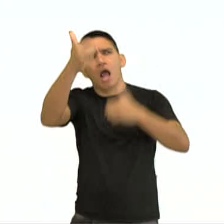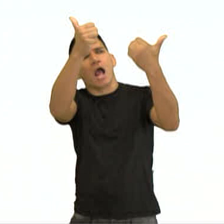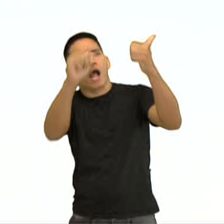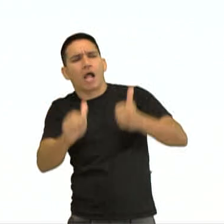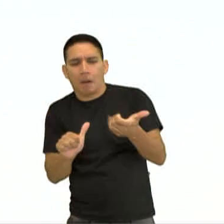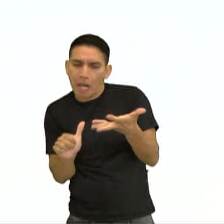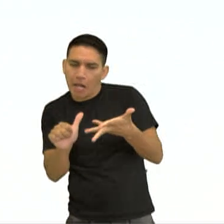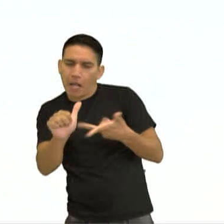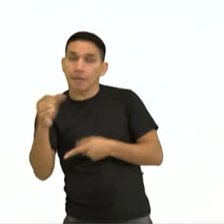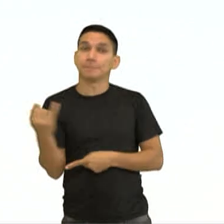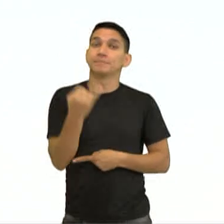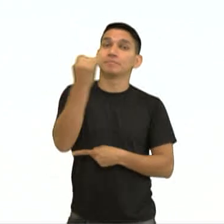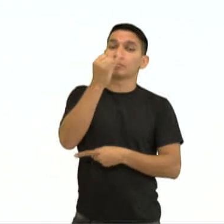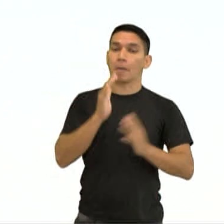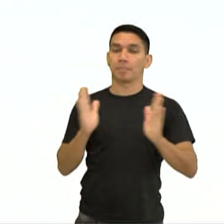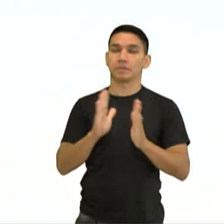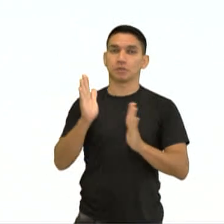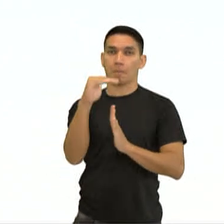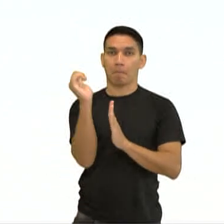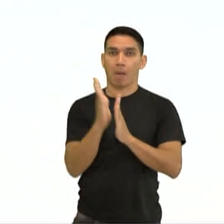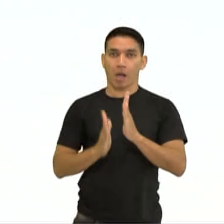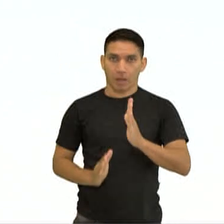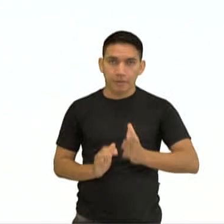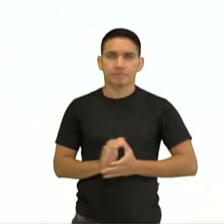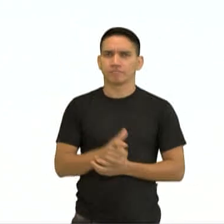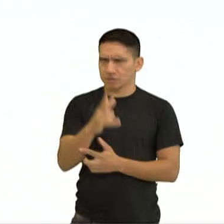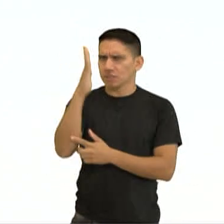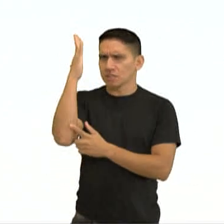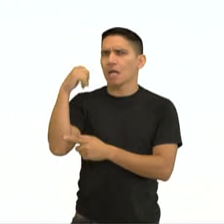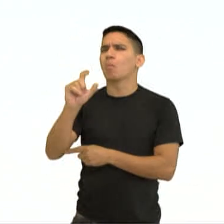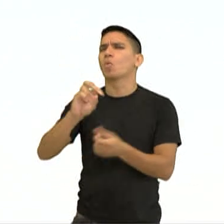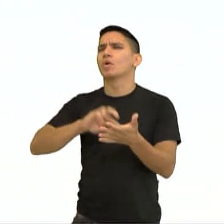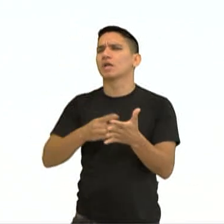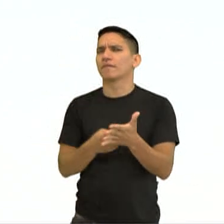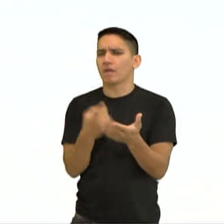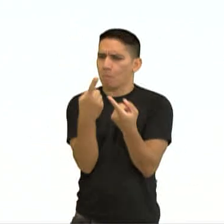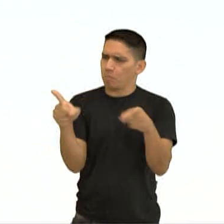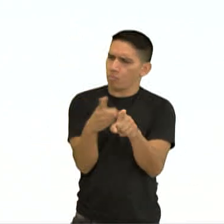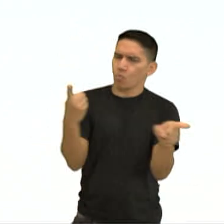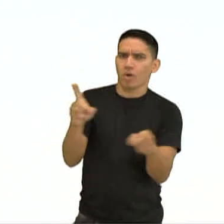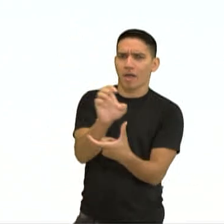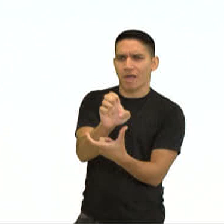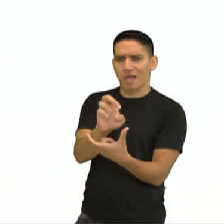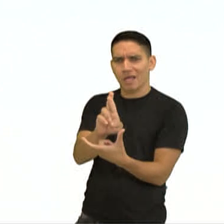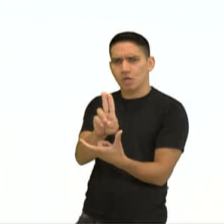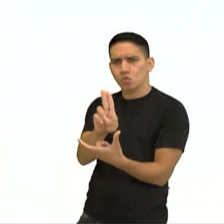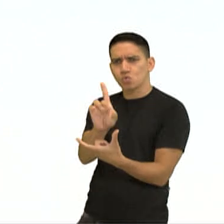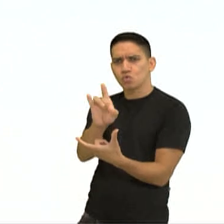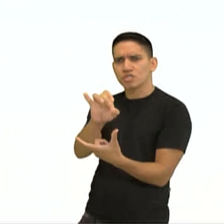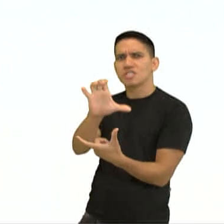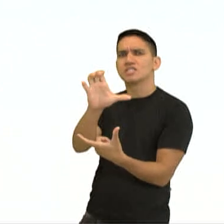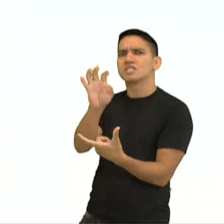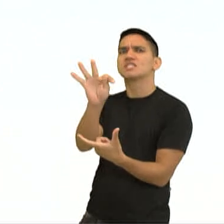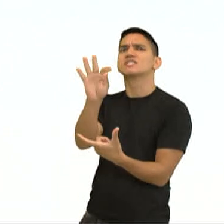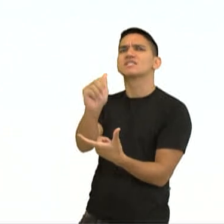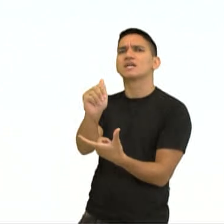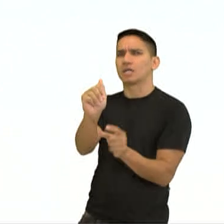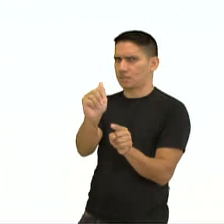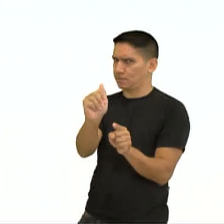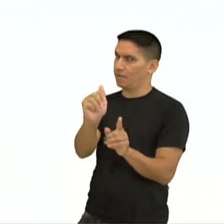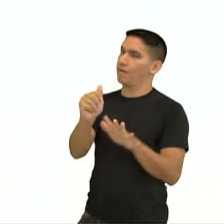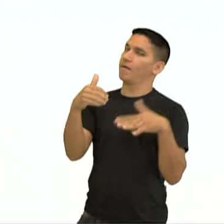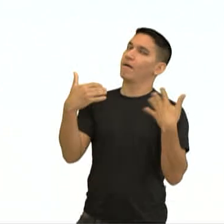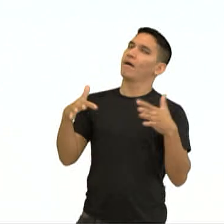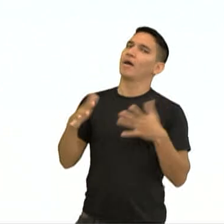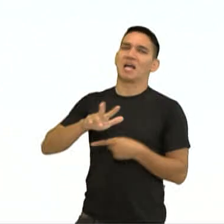da música do período barroco, tá? Você sabe o que significa música erudita? Ah, não